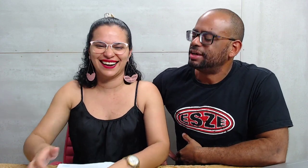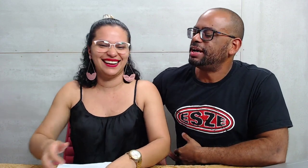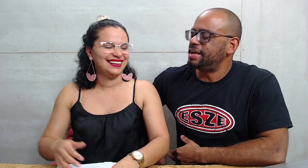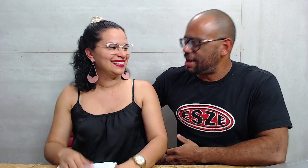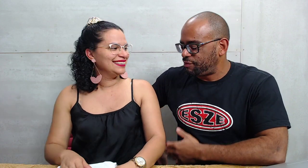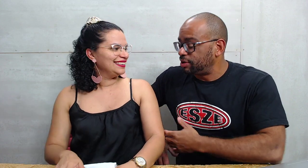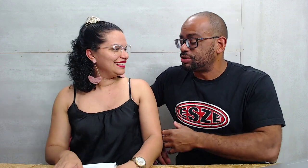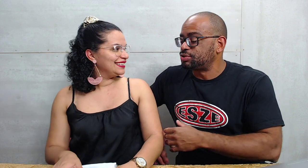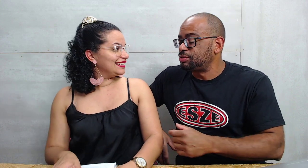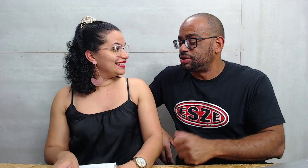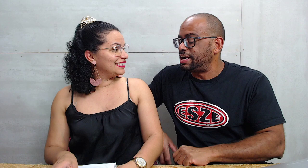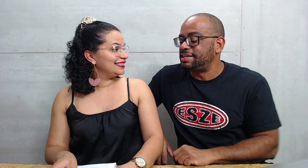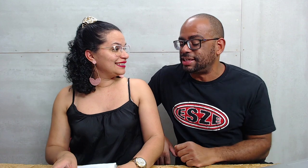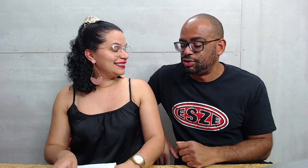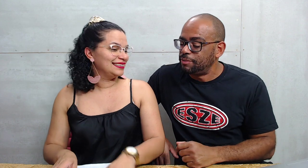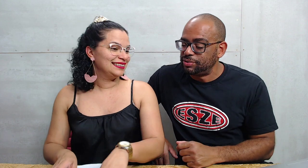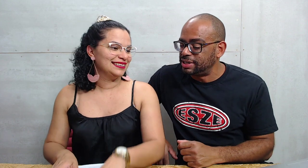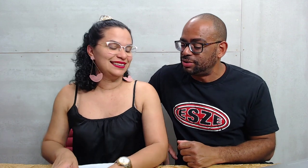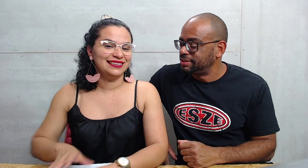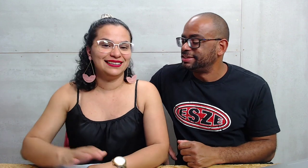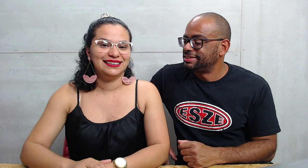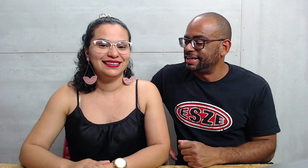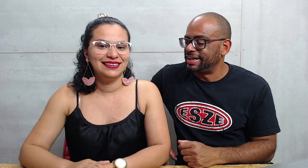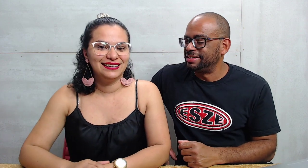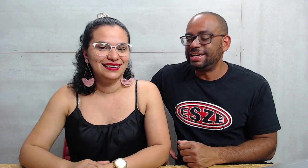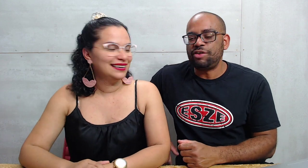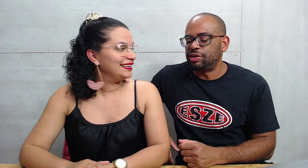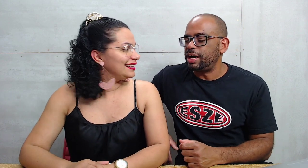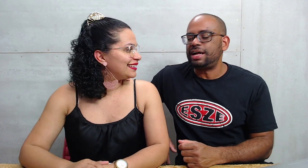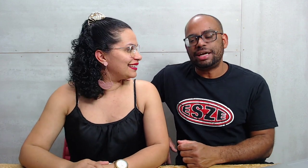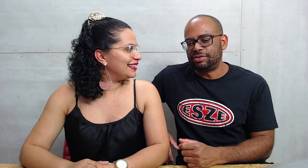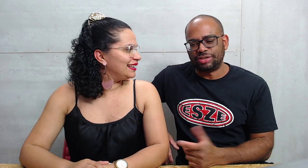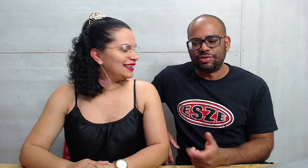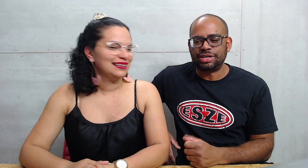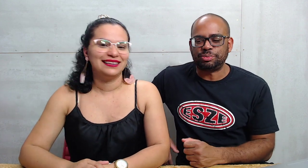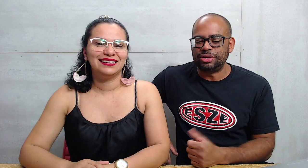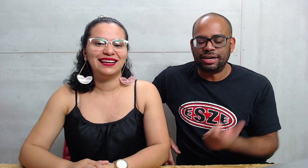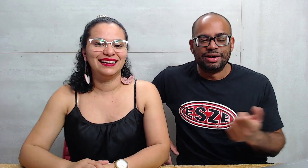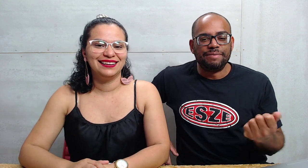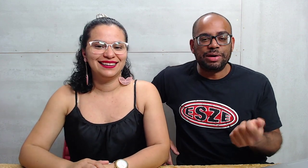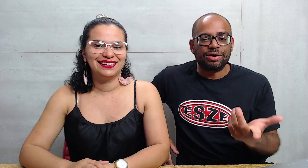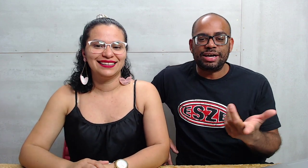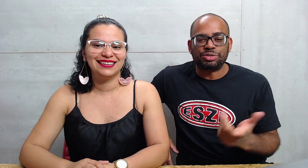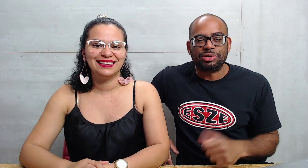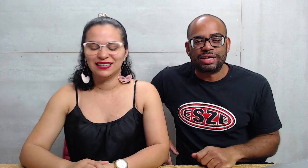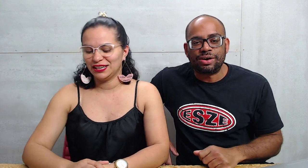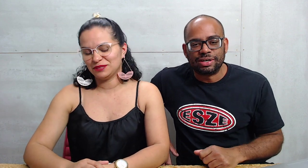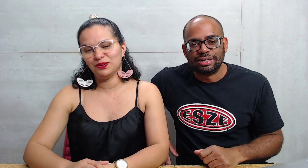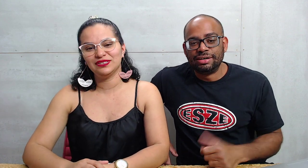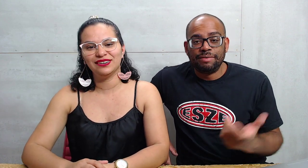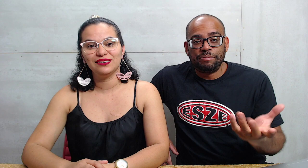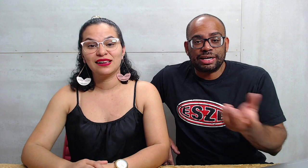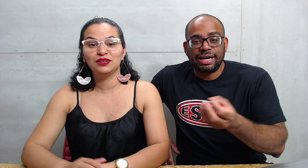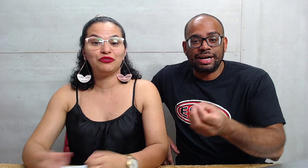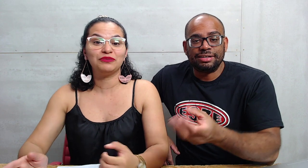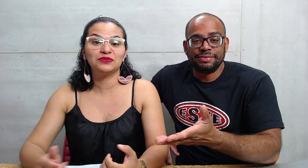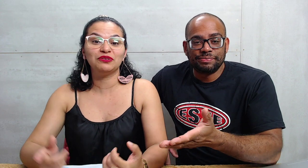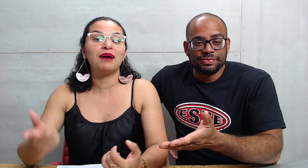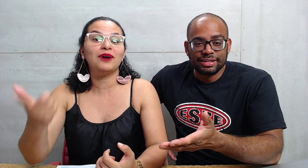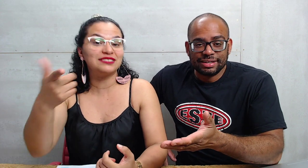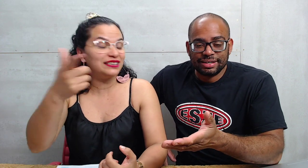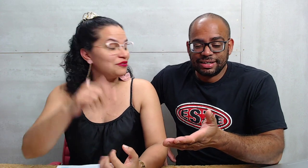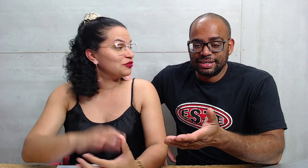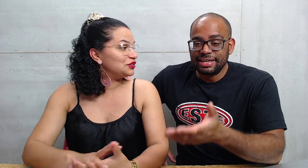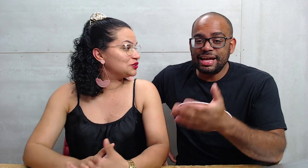bagulho? Ele falou que os jornalistas é tudo bundão, tá ligado? E ele falou, ah, não, então vou responder. Pegou e respondeu. Porque, cara...